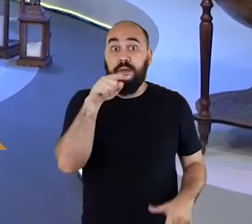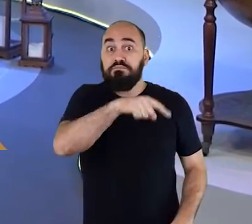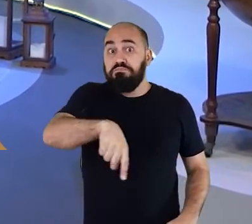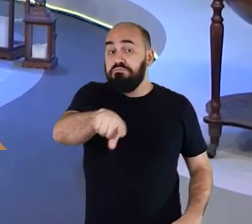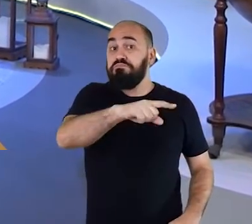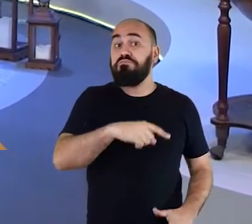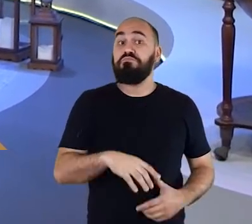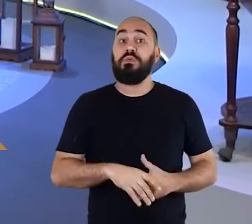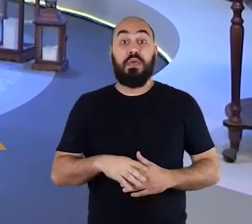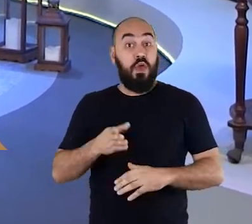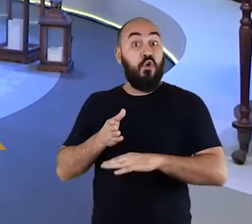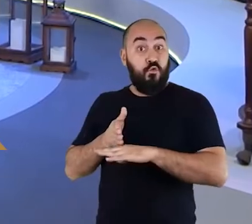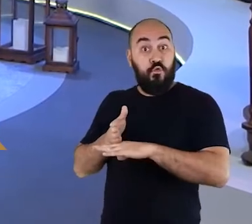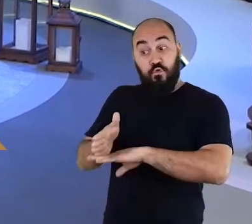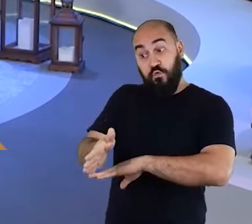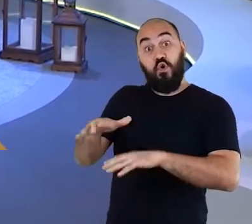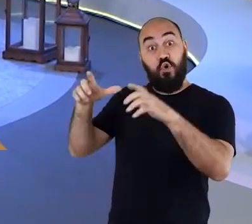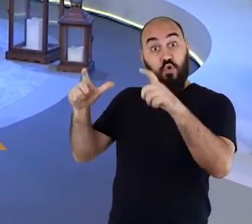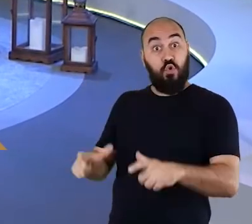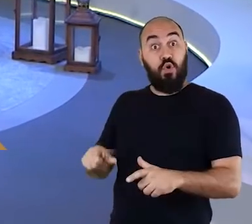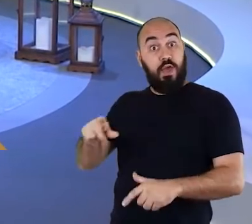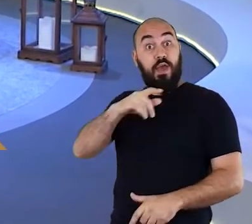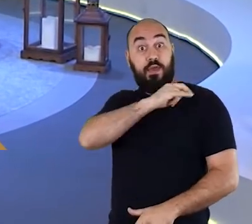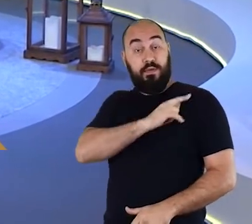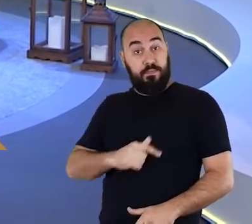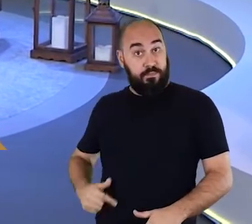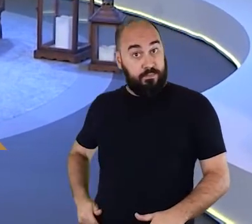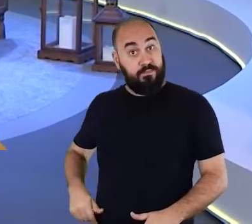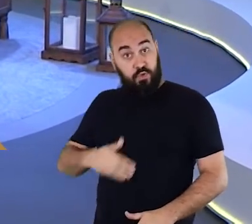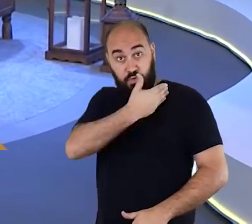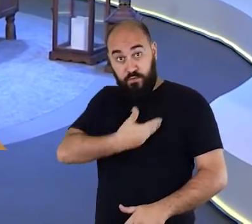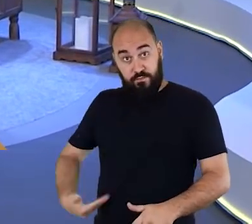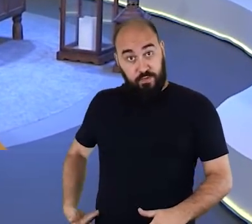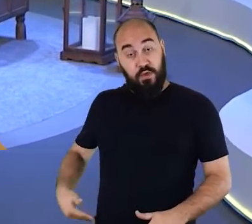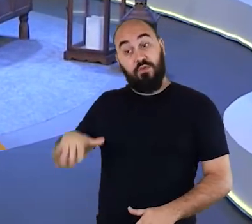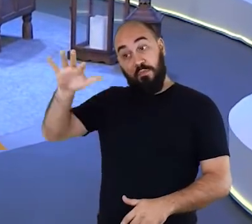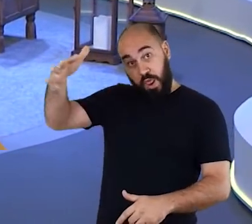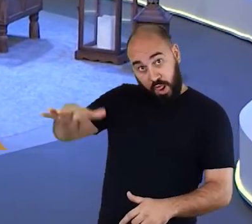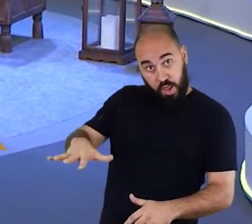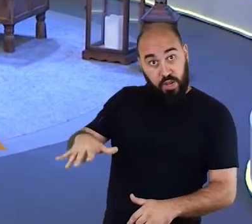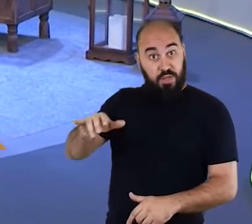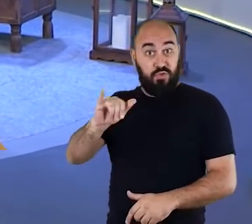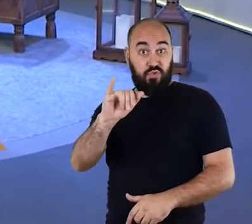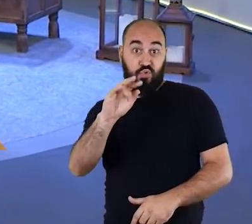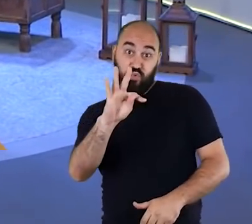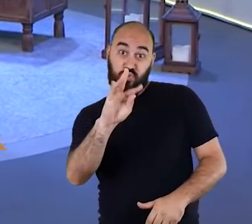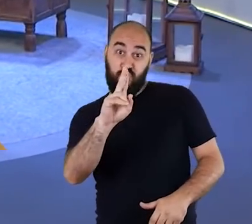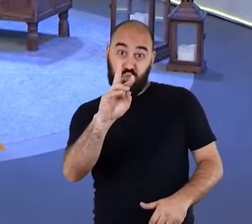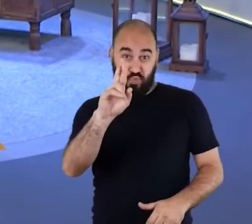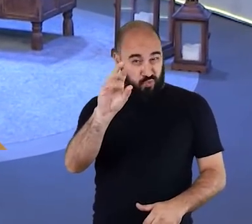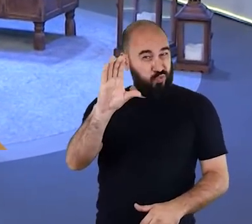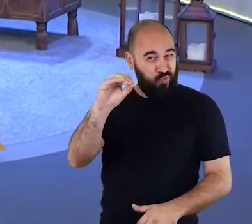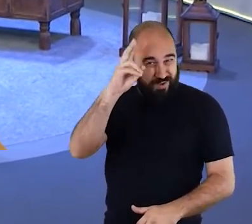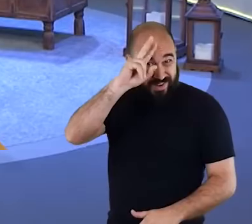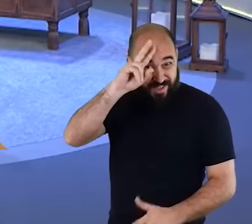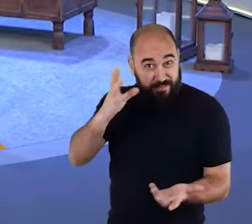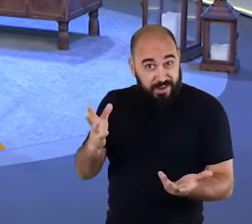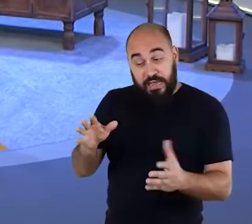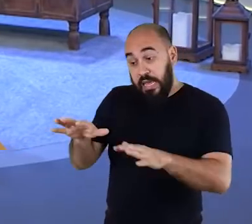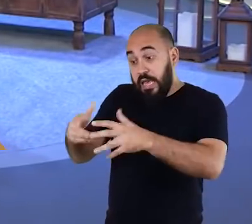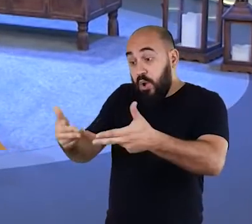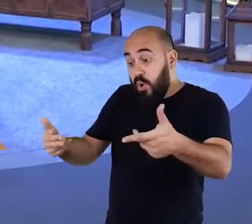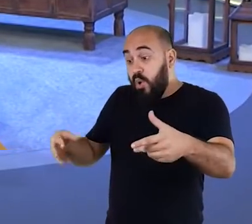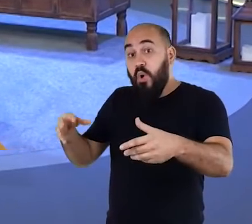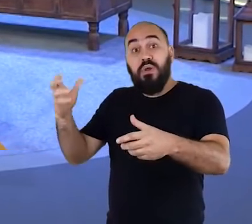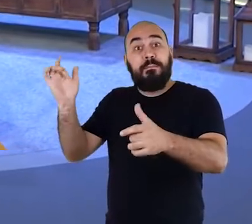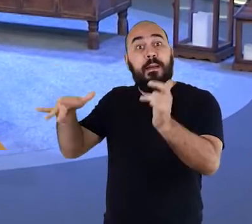a sua proeminência na região, fez com que muitas peças arqueológicas, muitas delas, fossem levadas